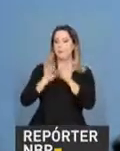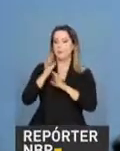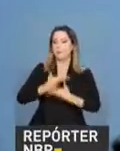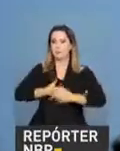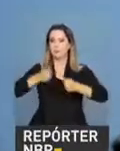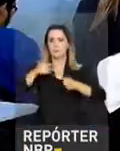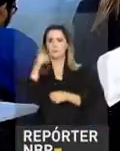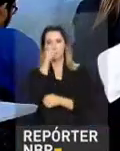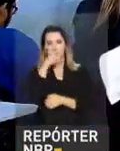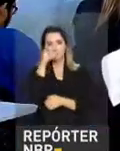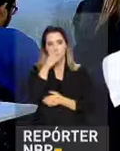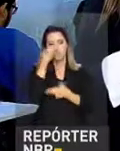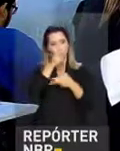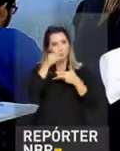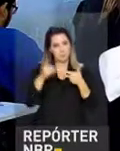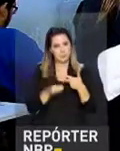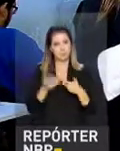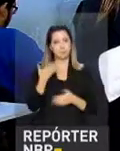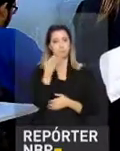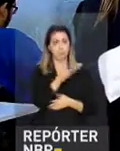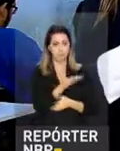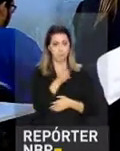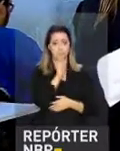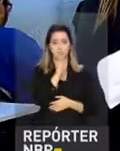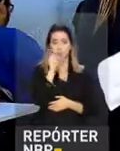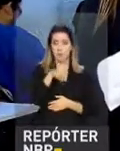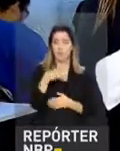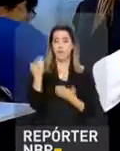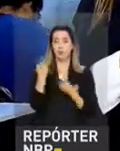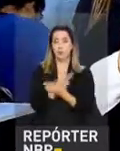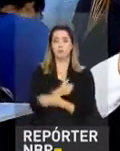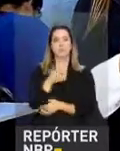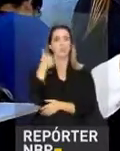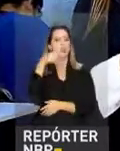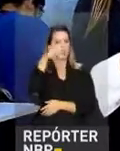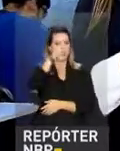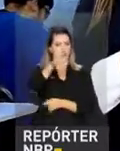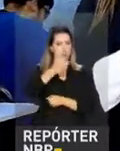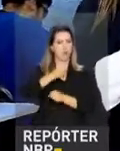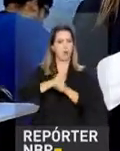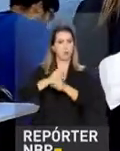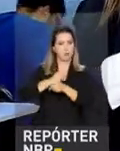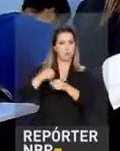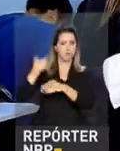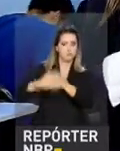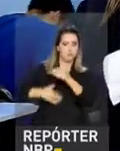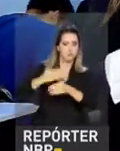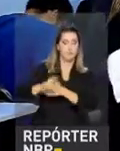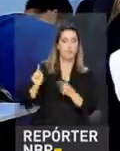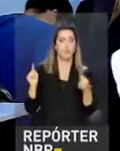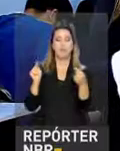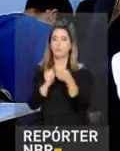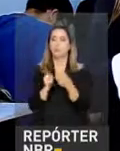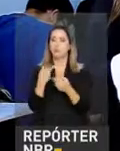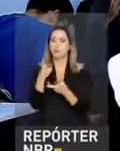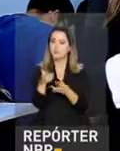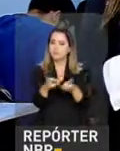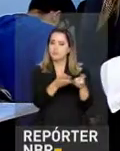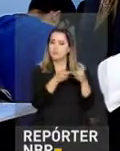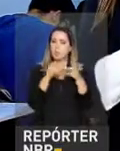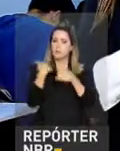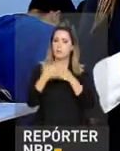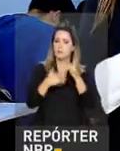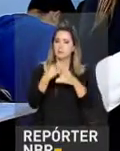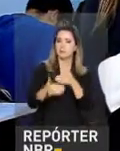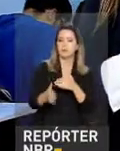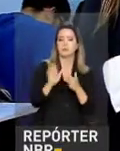para a prova no domingo. O Exame Nacional do Ensino Médio, o Enem, é aplicado há 19 anos, com a finalidade principal de avaliar o